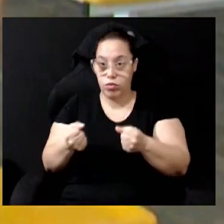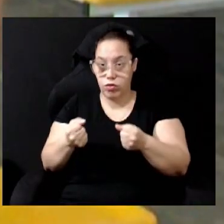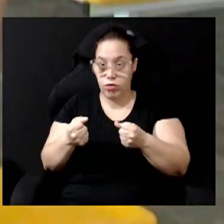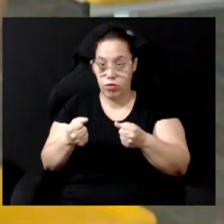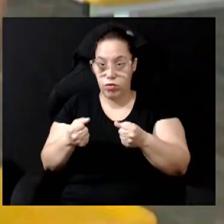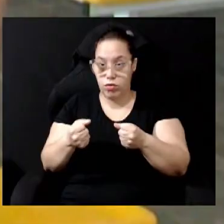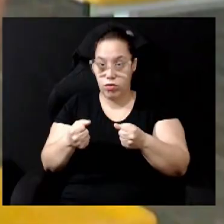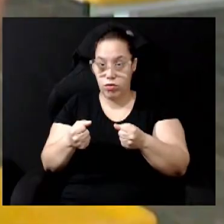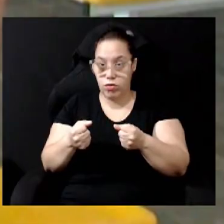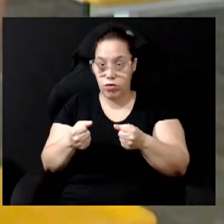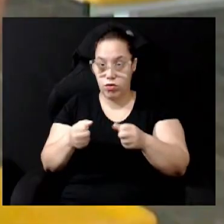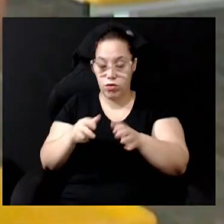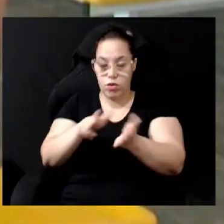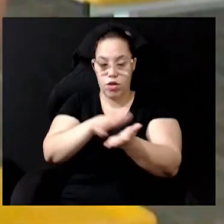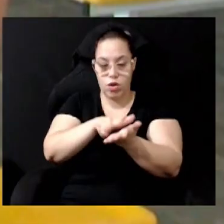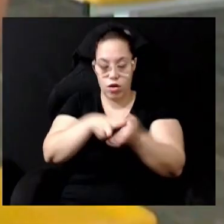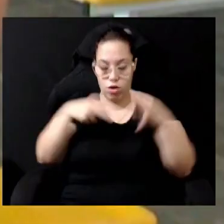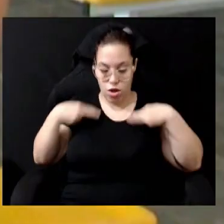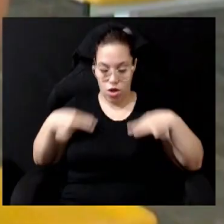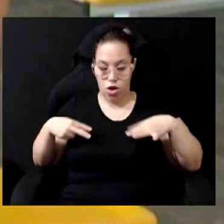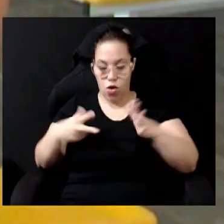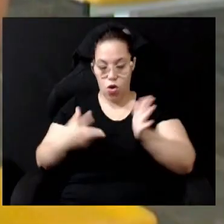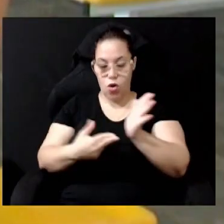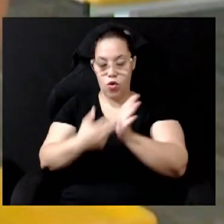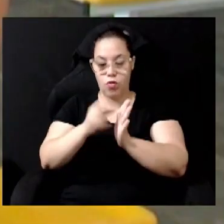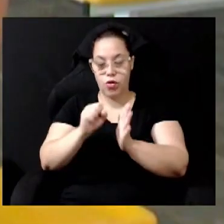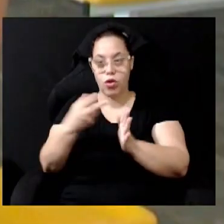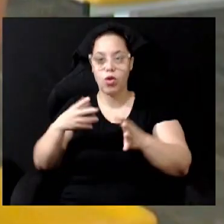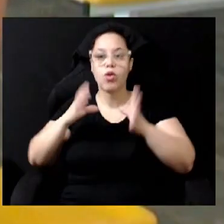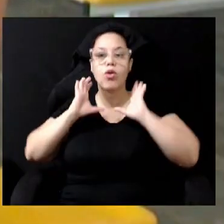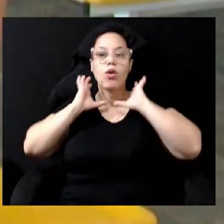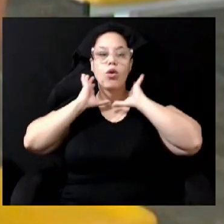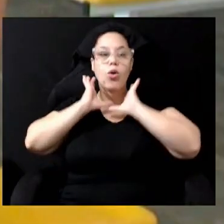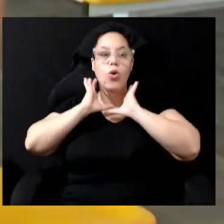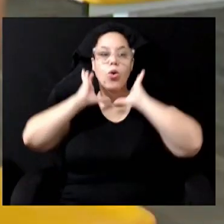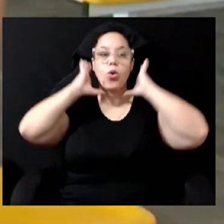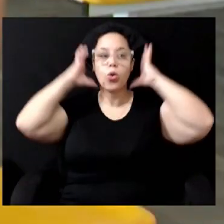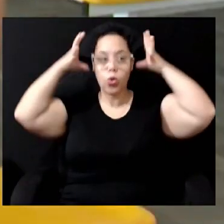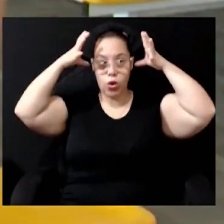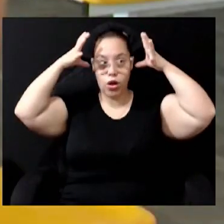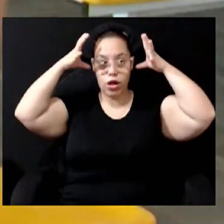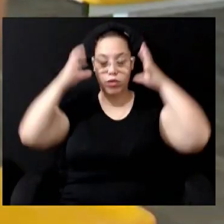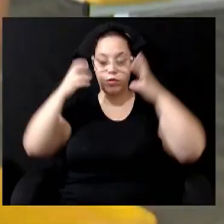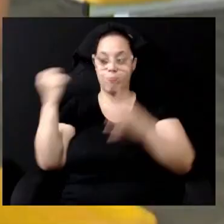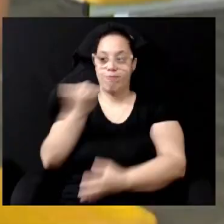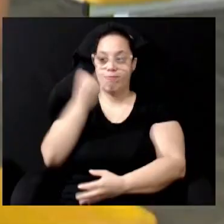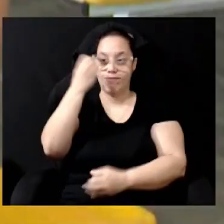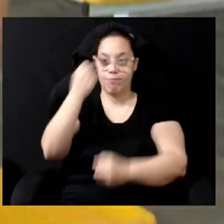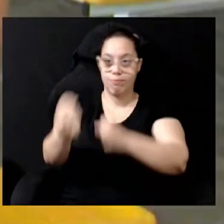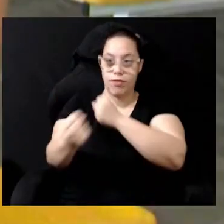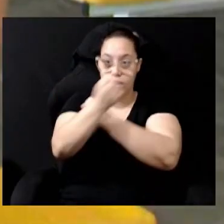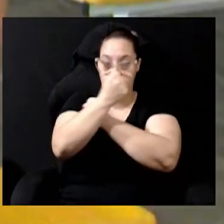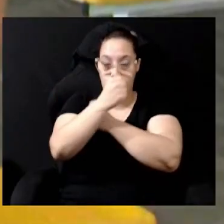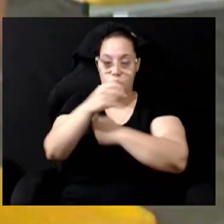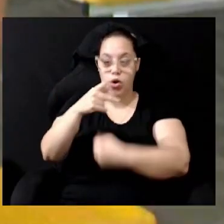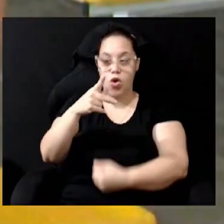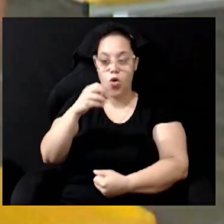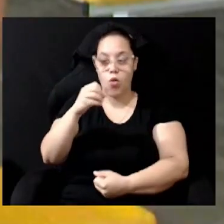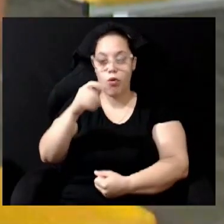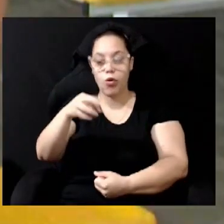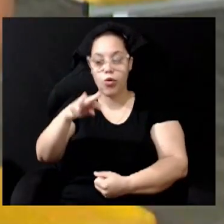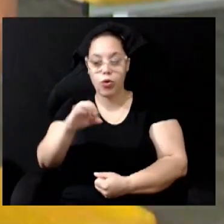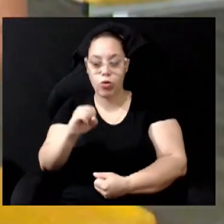a roupinha cirúrgica ou o colar elisabetano. É fundamental para a proteção dos pontos. De repente até